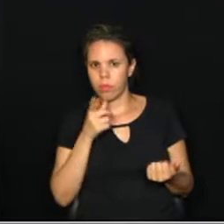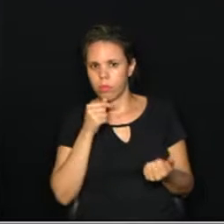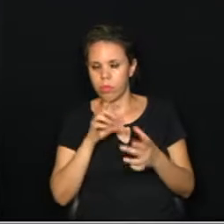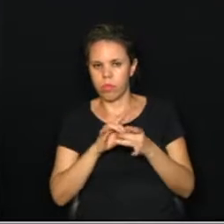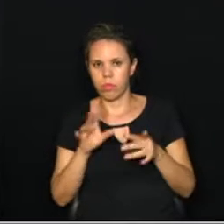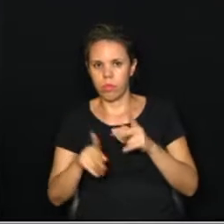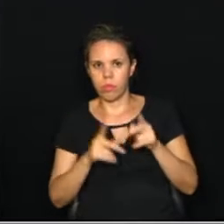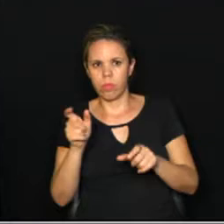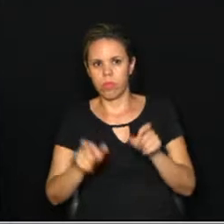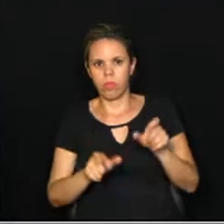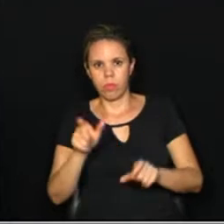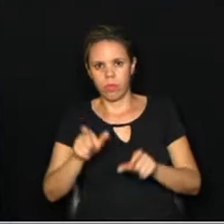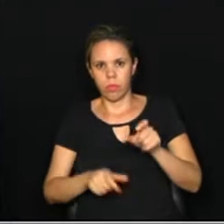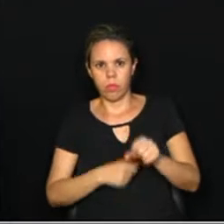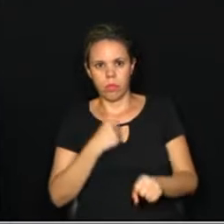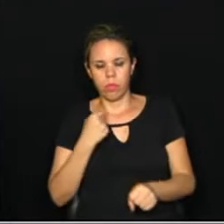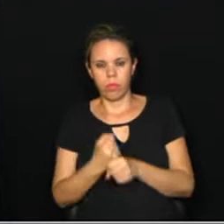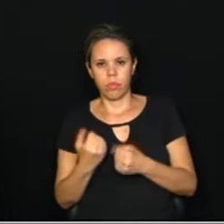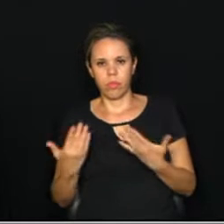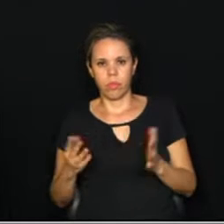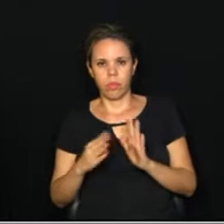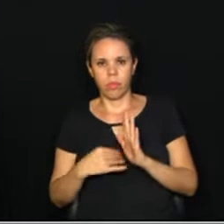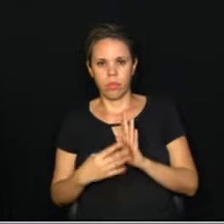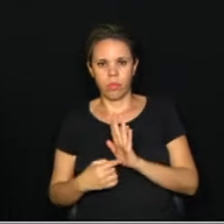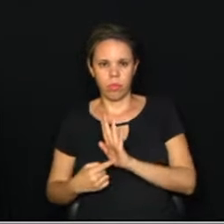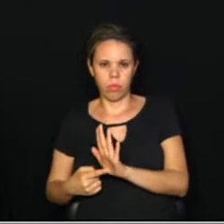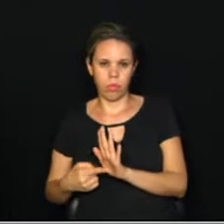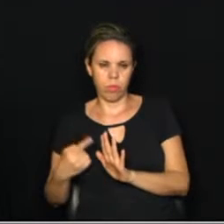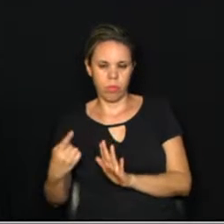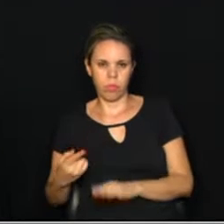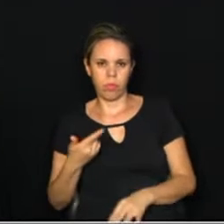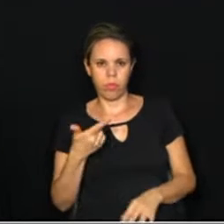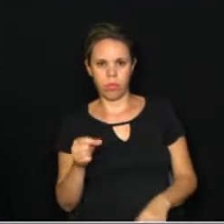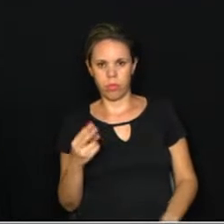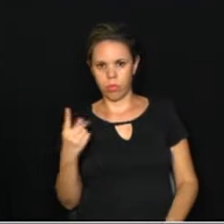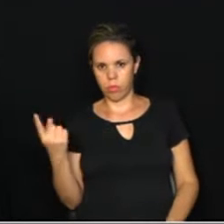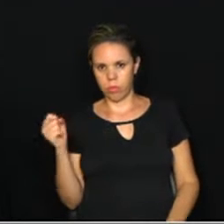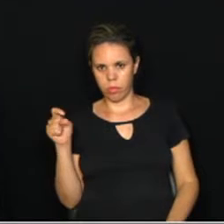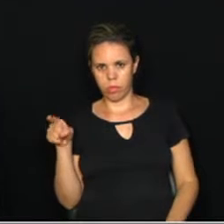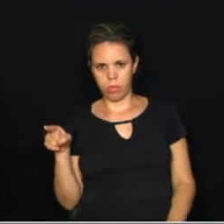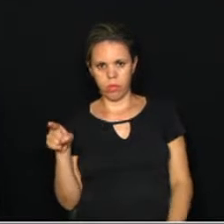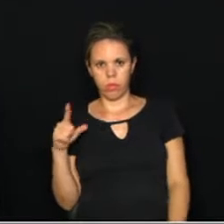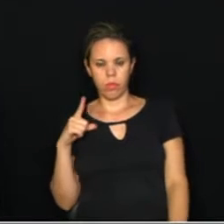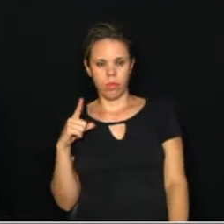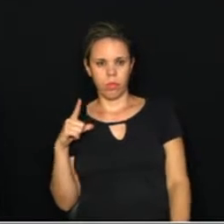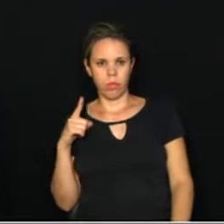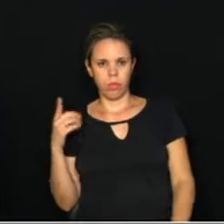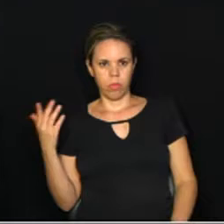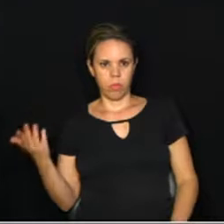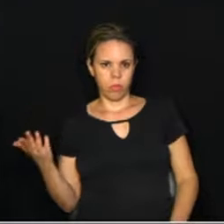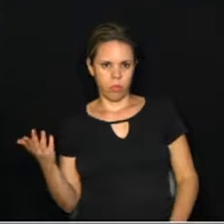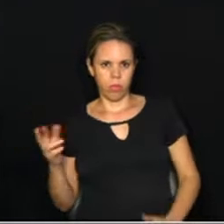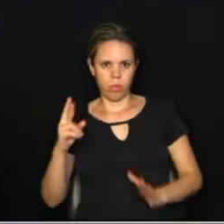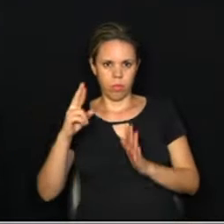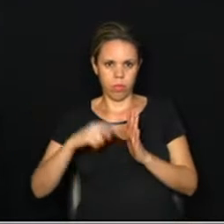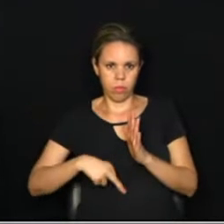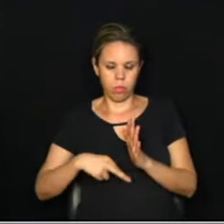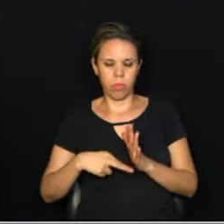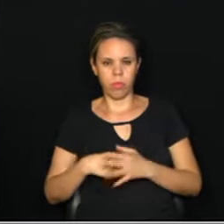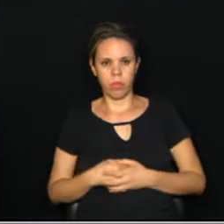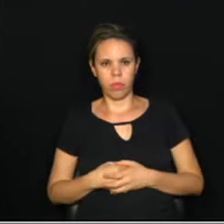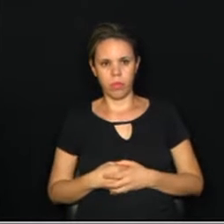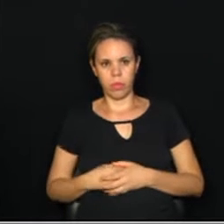por habitante ano. Eu trouxe essa planilha aqui, que é de 2018, porque ela tem os relatórios de situação,